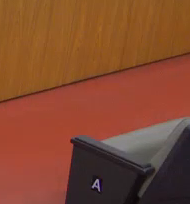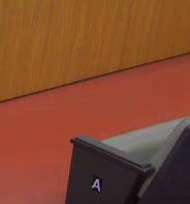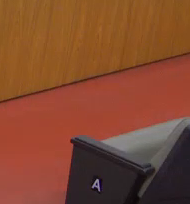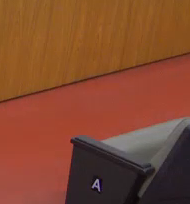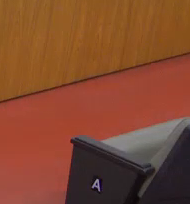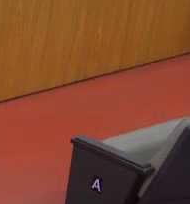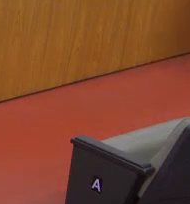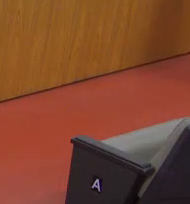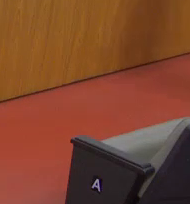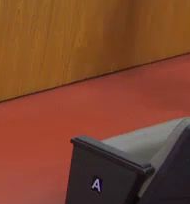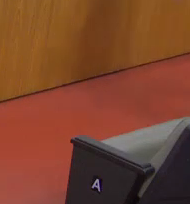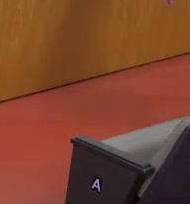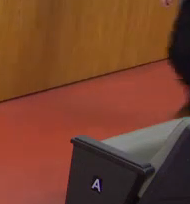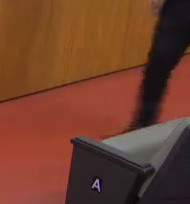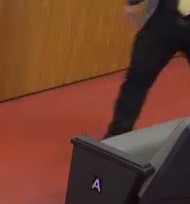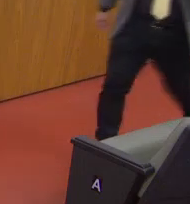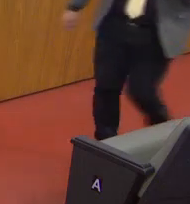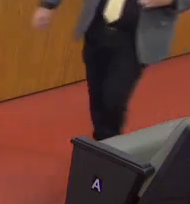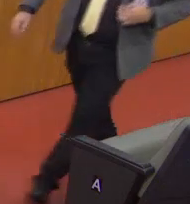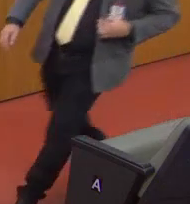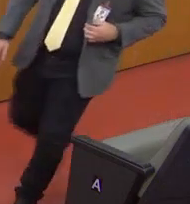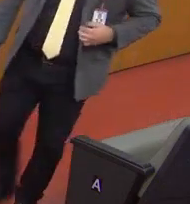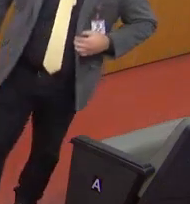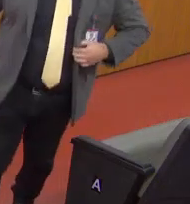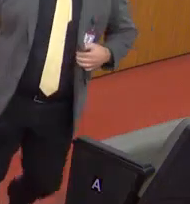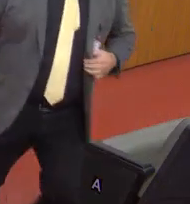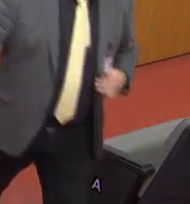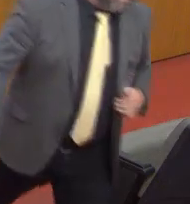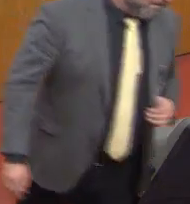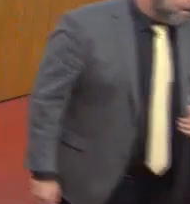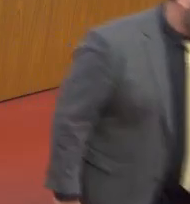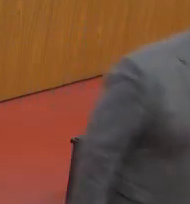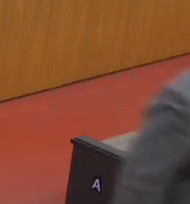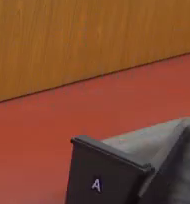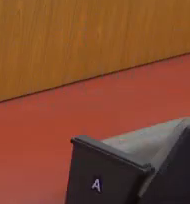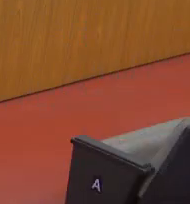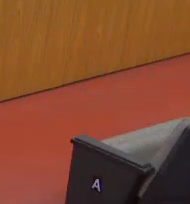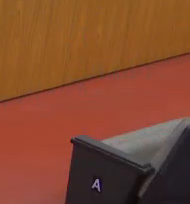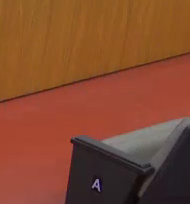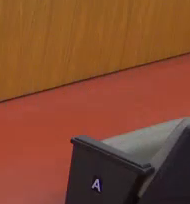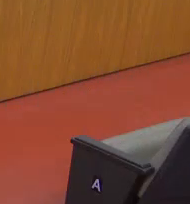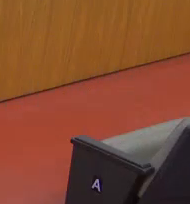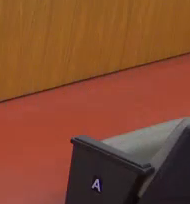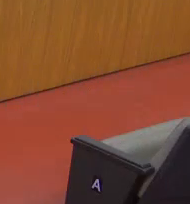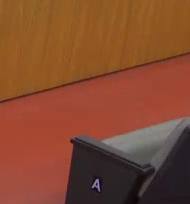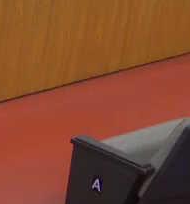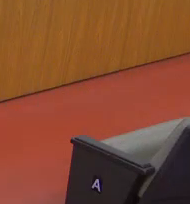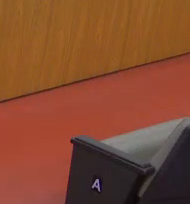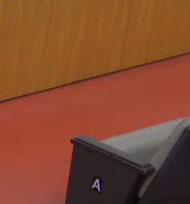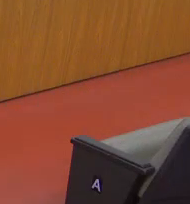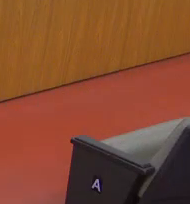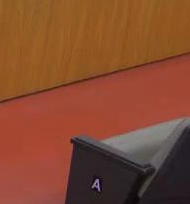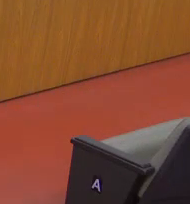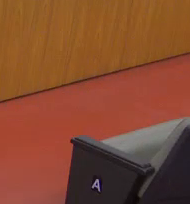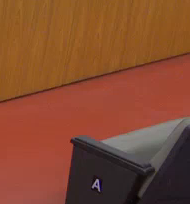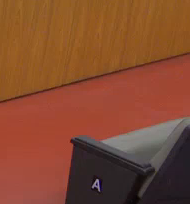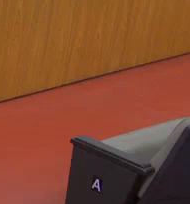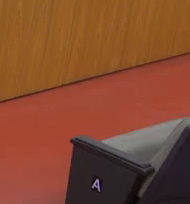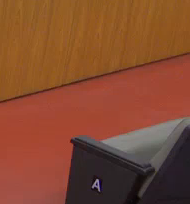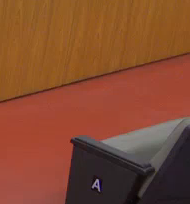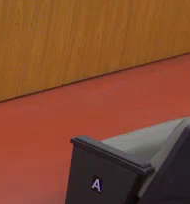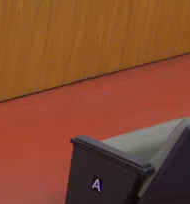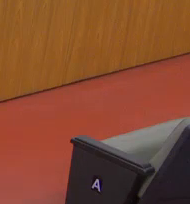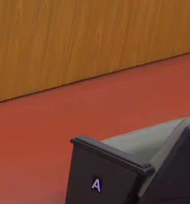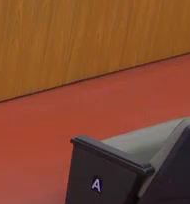sindicalistas nós estamos bem atrasados né todo mundo já percebeu isso mas nós vamos abrir a palavra